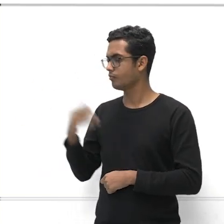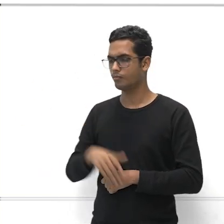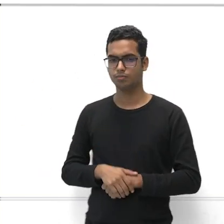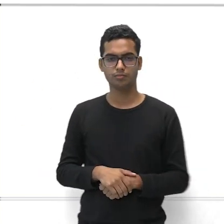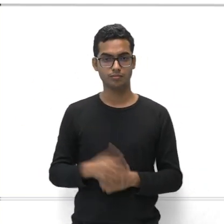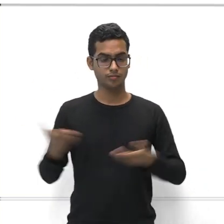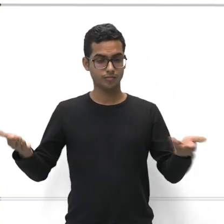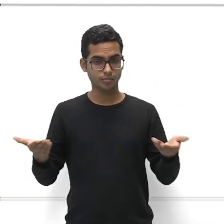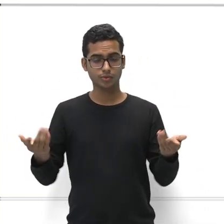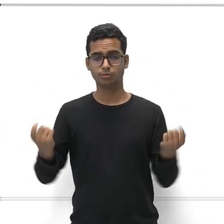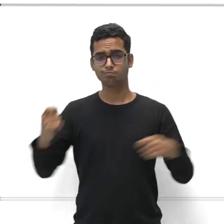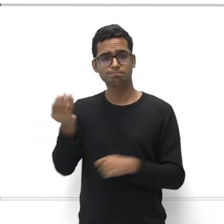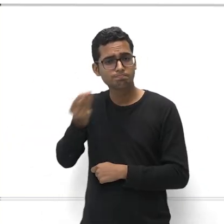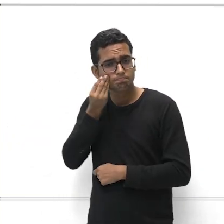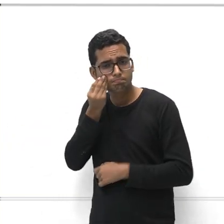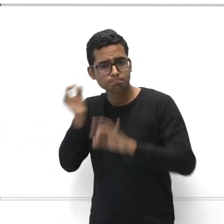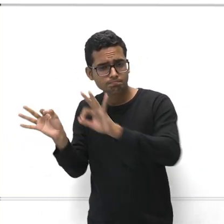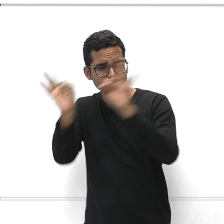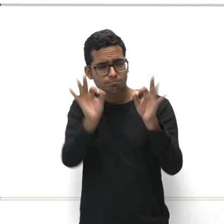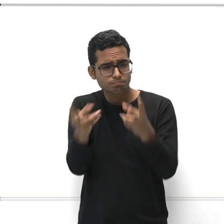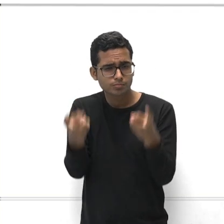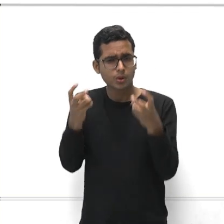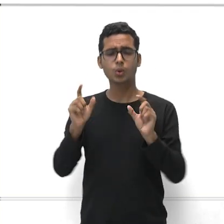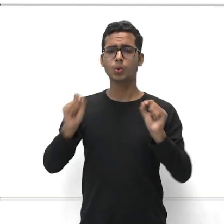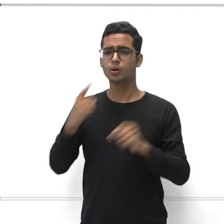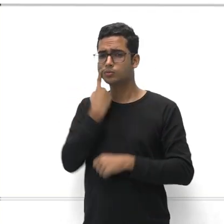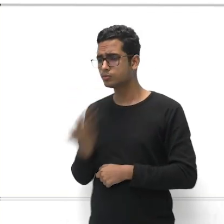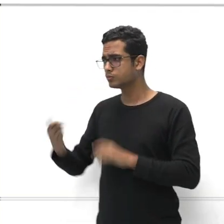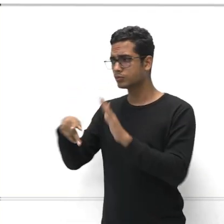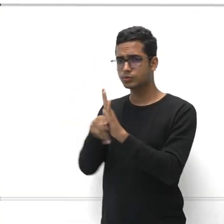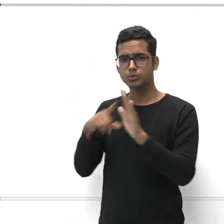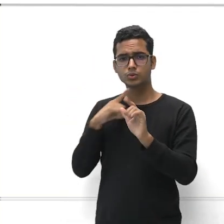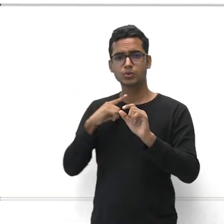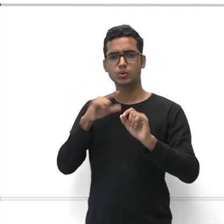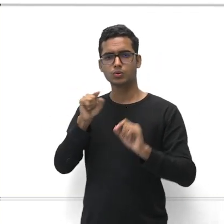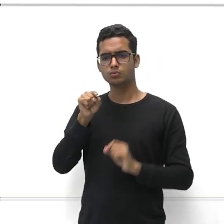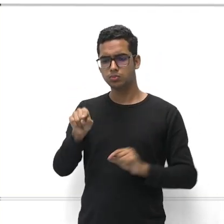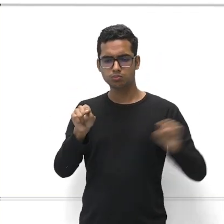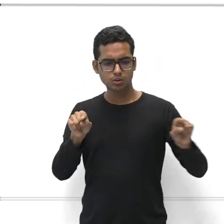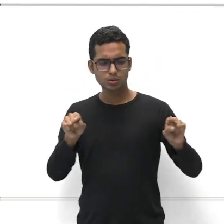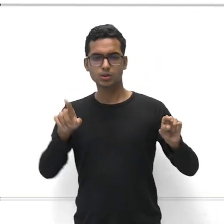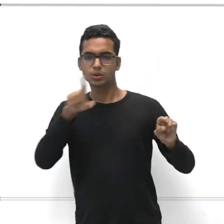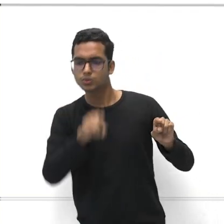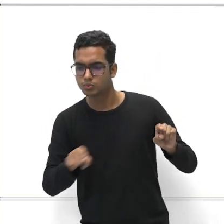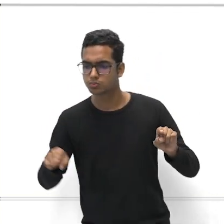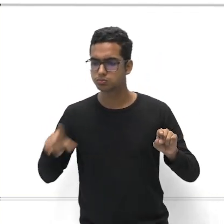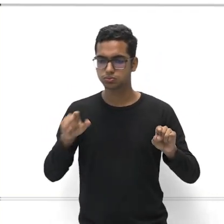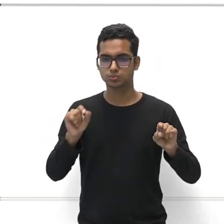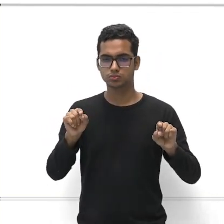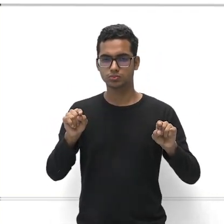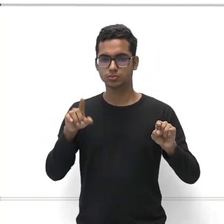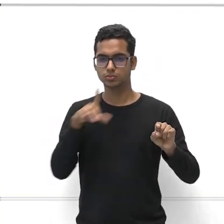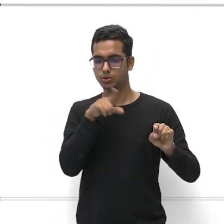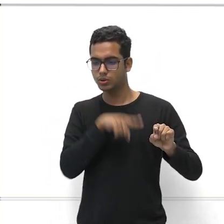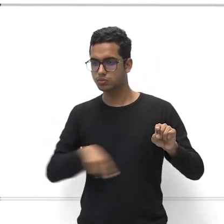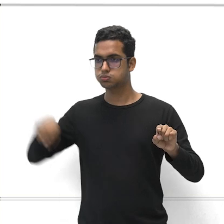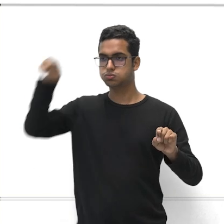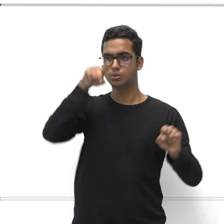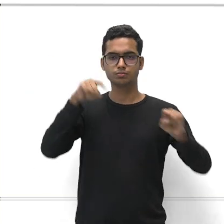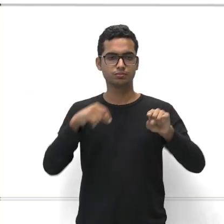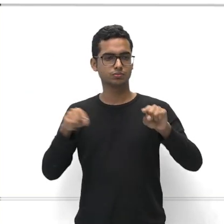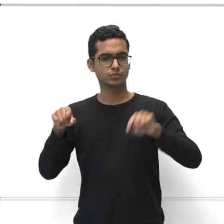podemos observar que as nossas circunferências vão interceptar aqui as nossas retas perpendiculares ao segmento